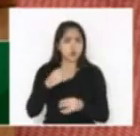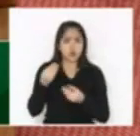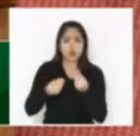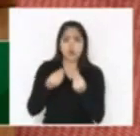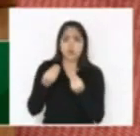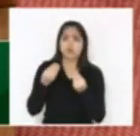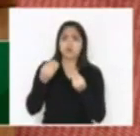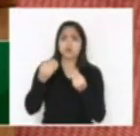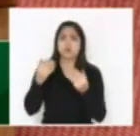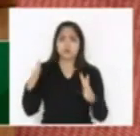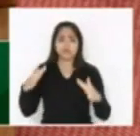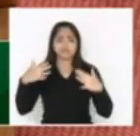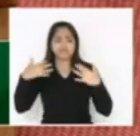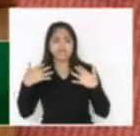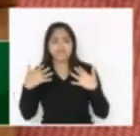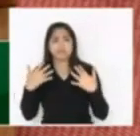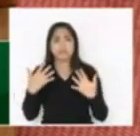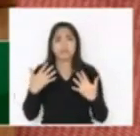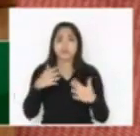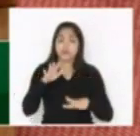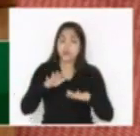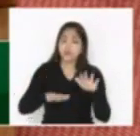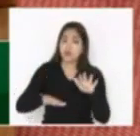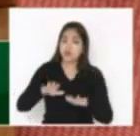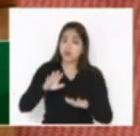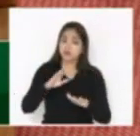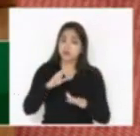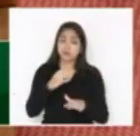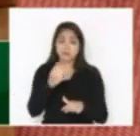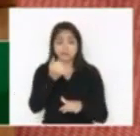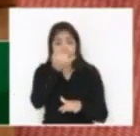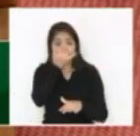como se promover. Eu acho que cometer um equívoco,